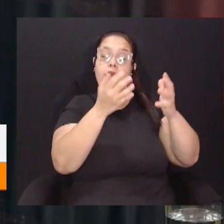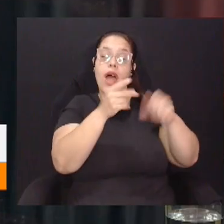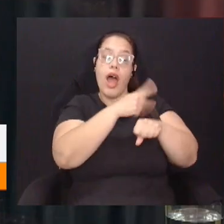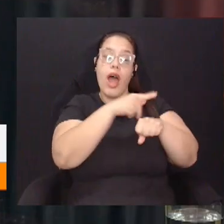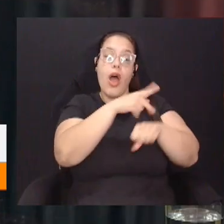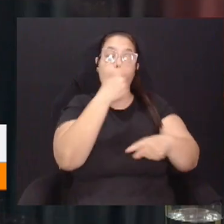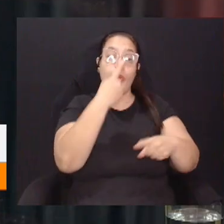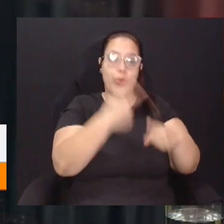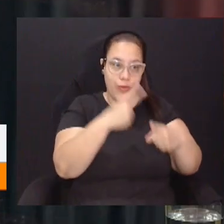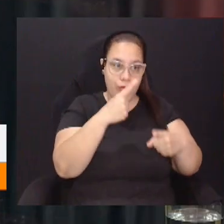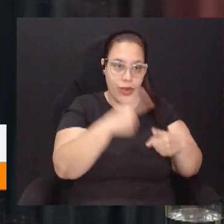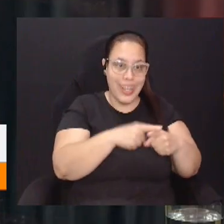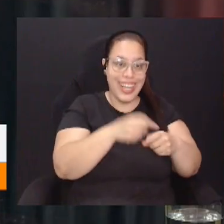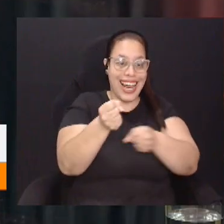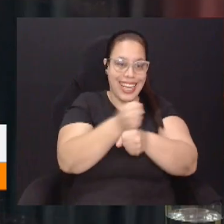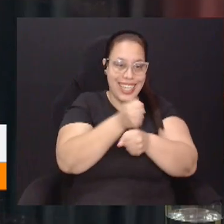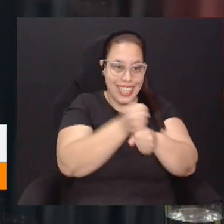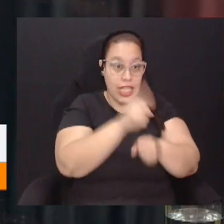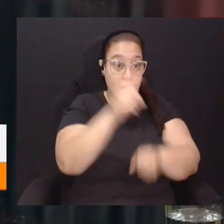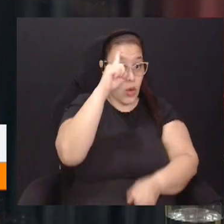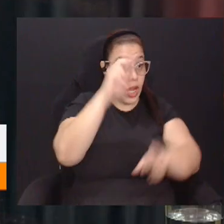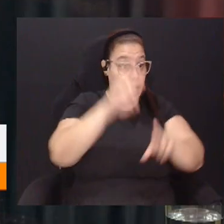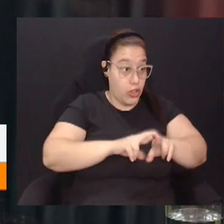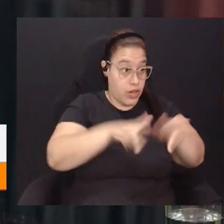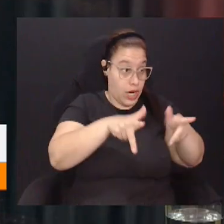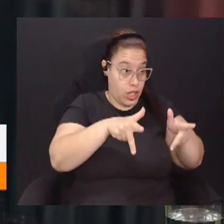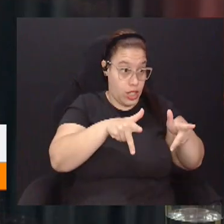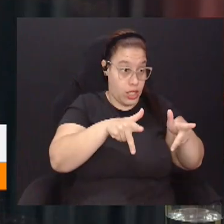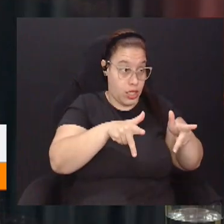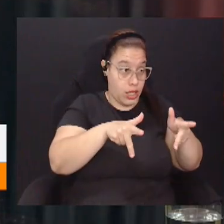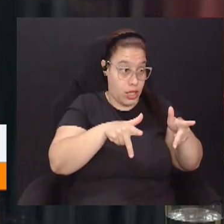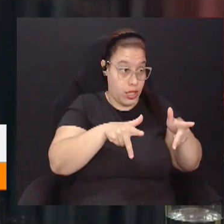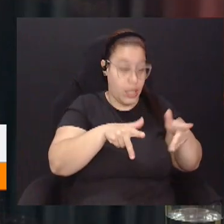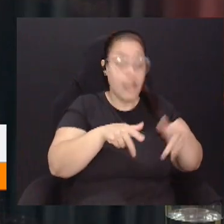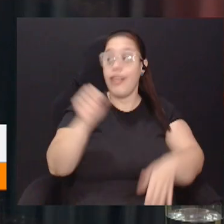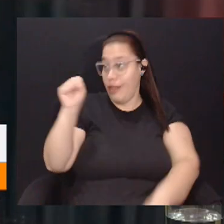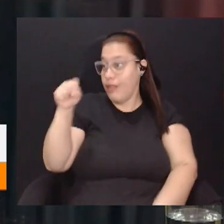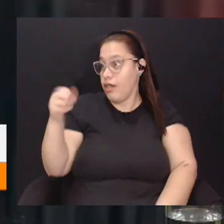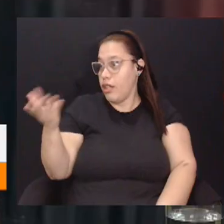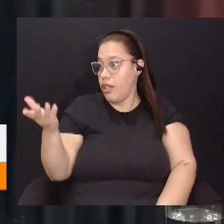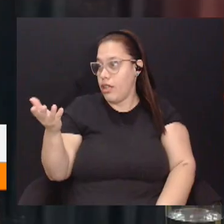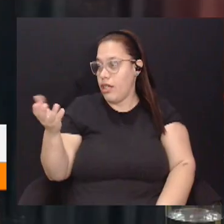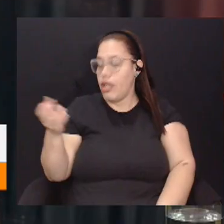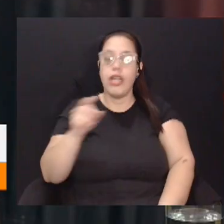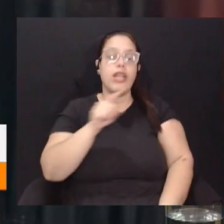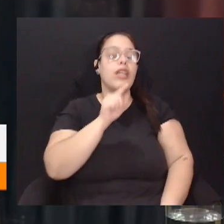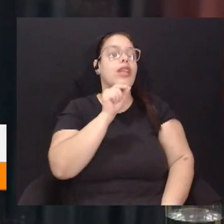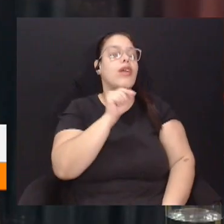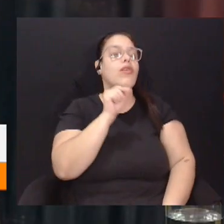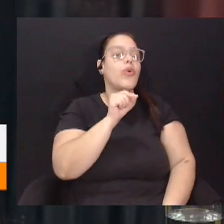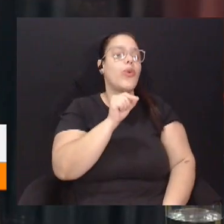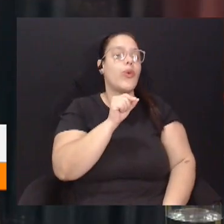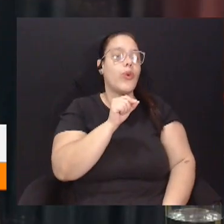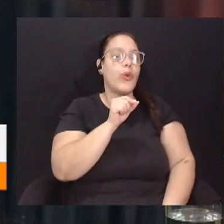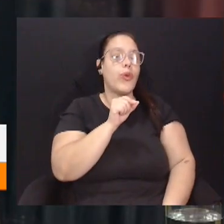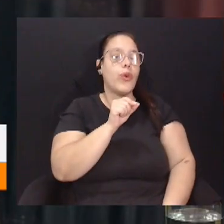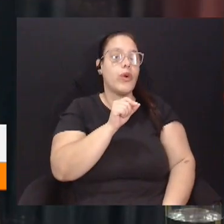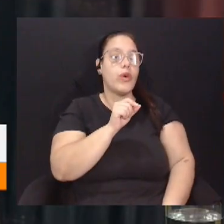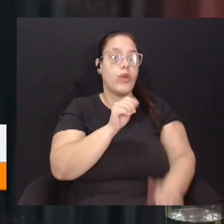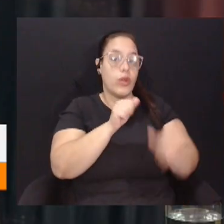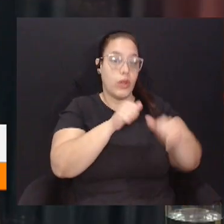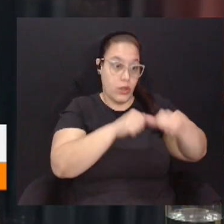cada ano cai numa data? Uma data diferente, né. Eh, e isso tem a ver inclusive com o estabelecimento da